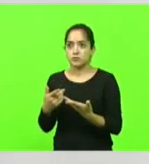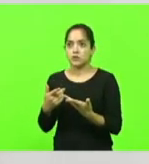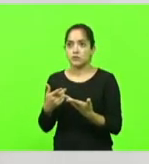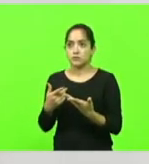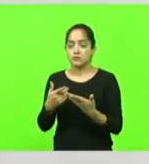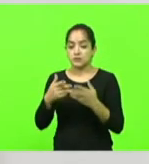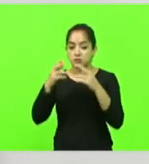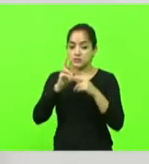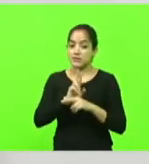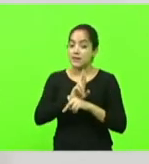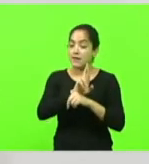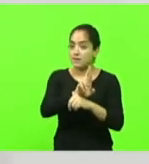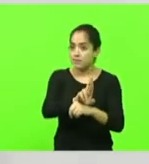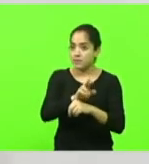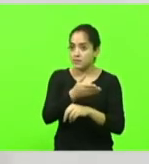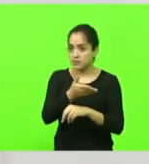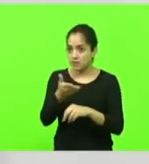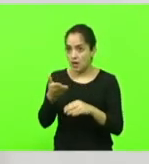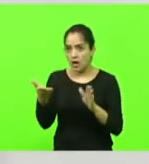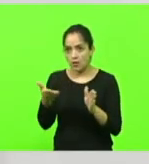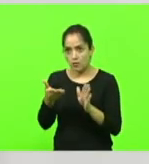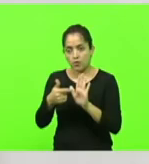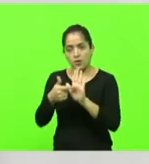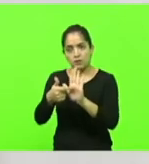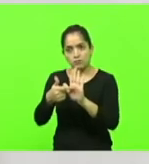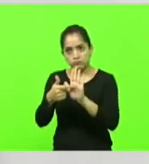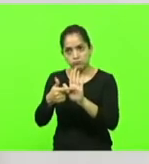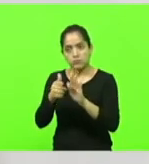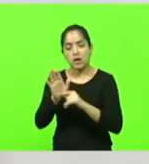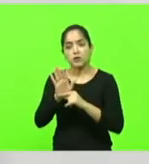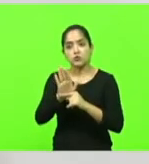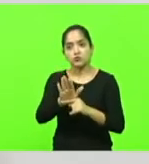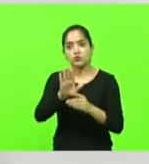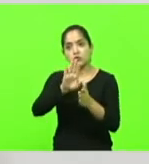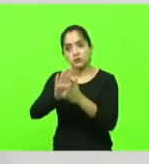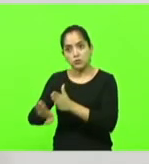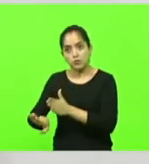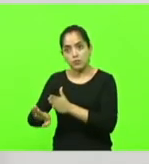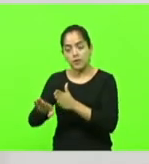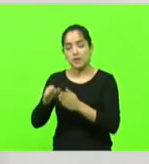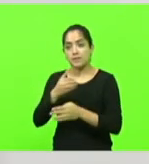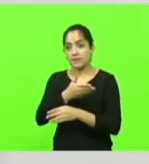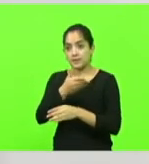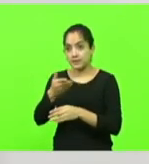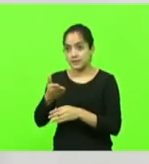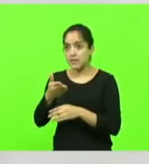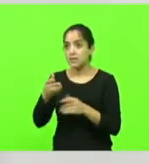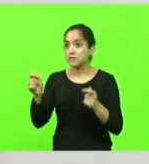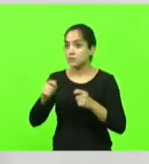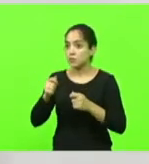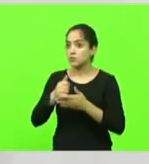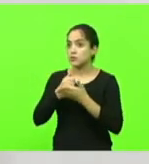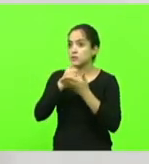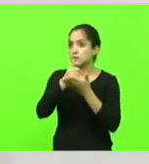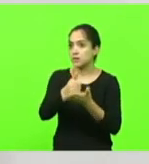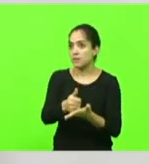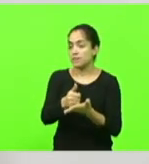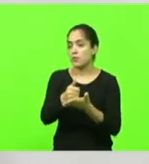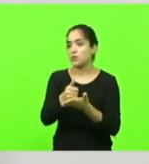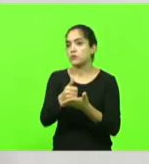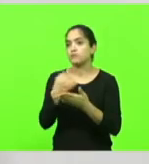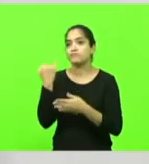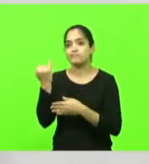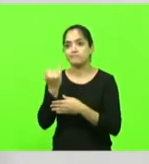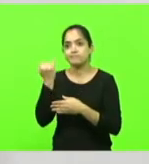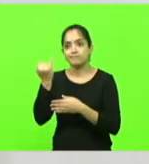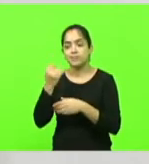familiares, mostre agora e ajude a derrubar esse veto, para que os agricultores familiares possam ter esse apoio tão necessário nesse momento